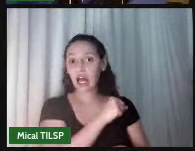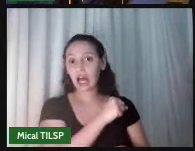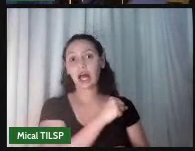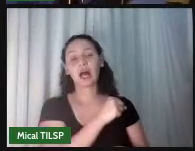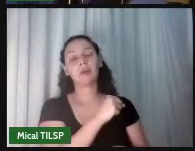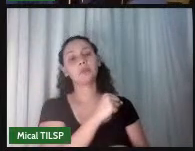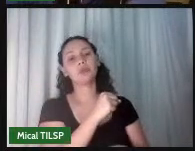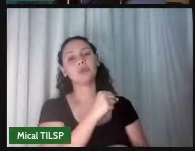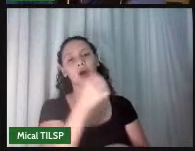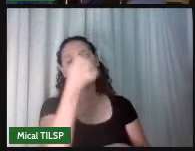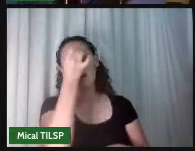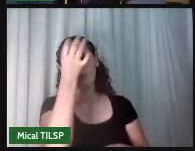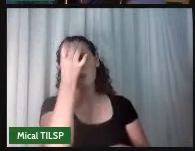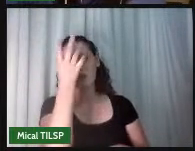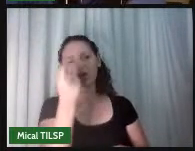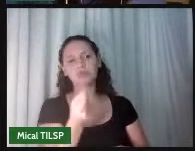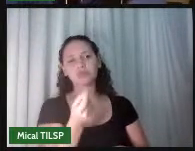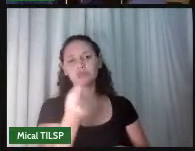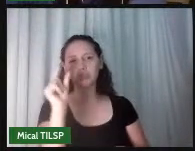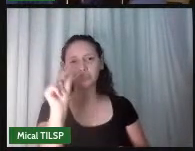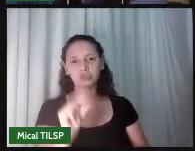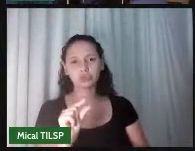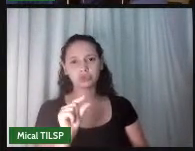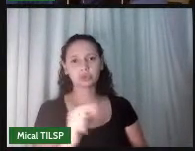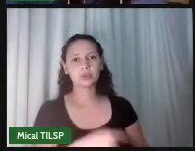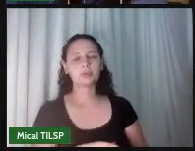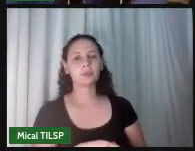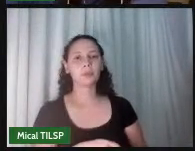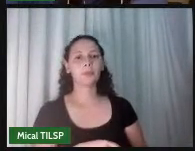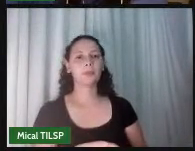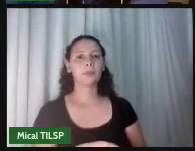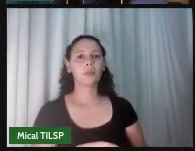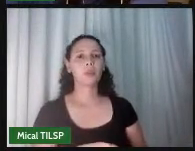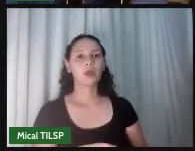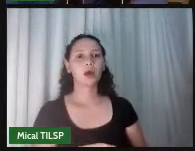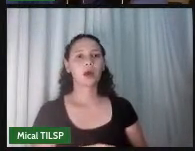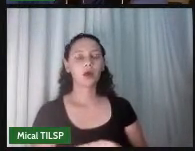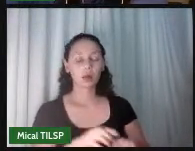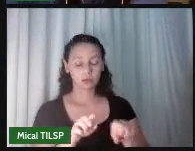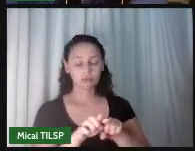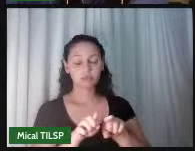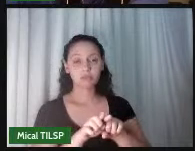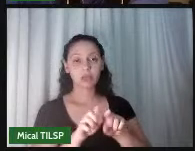incluir ali quantas resinas e marcas a gente quiser. A gente pode até fazer o seu próprio banco de dados